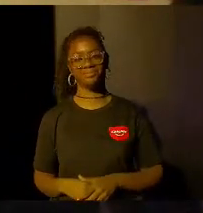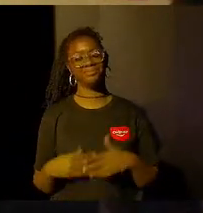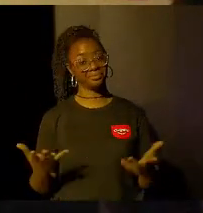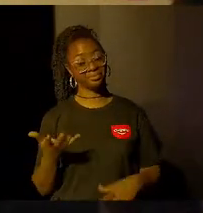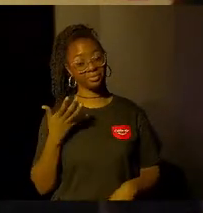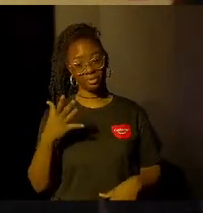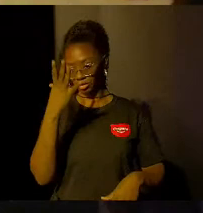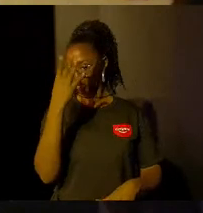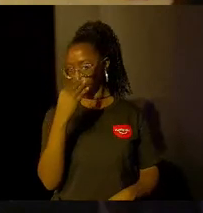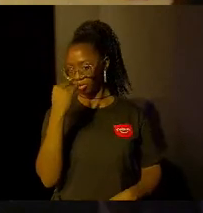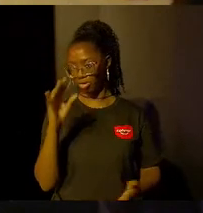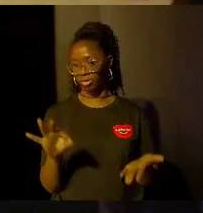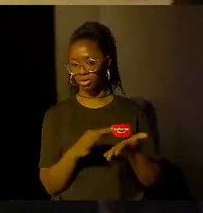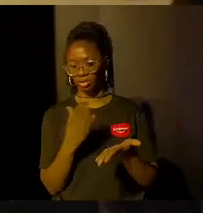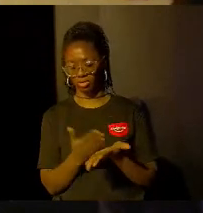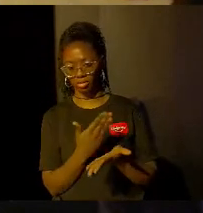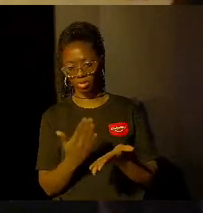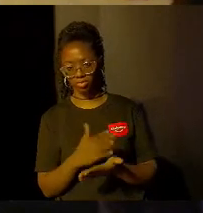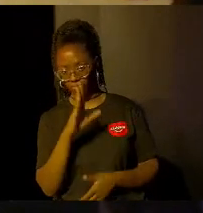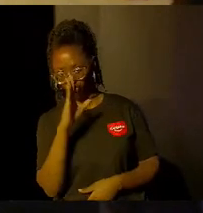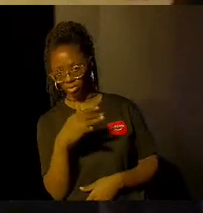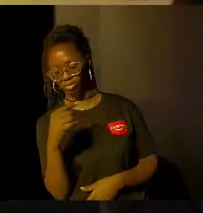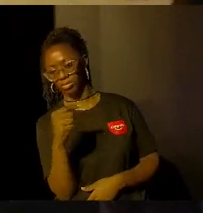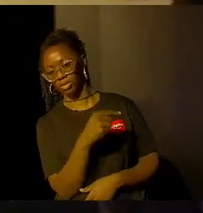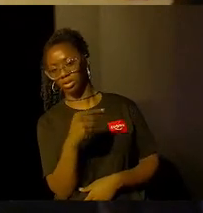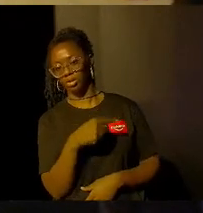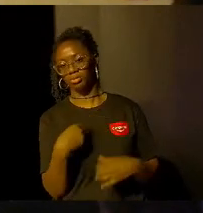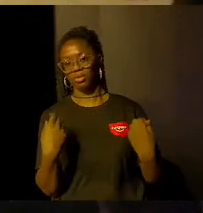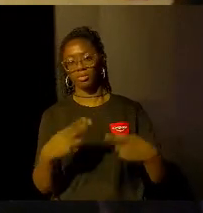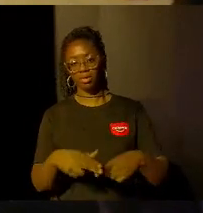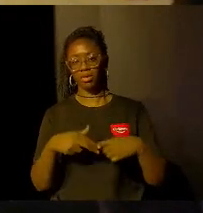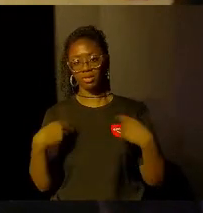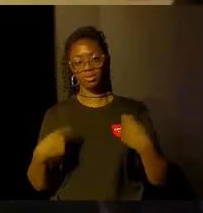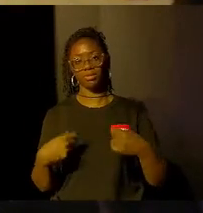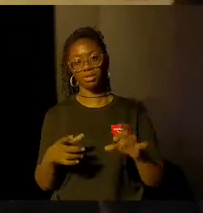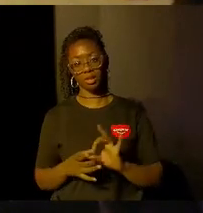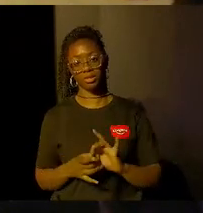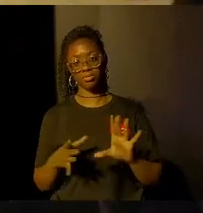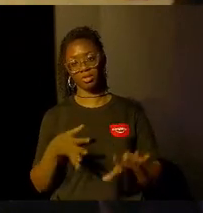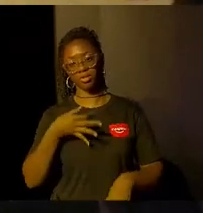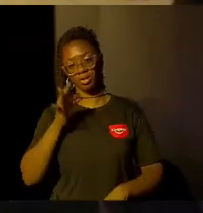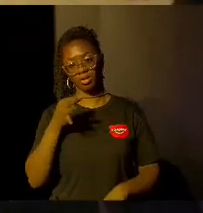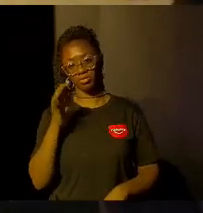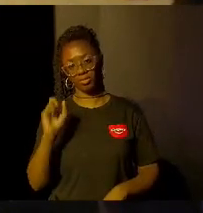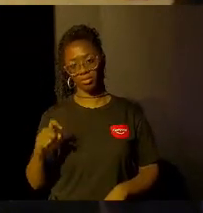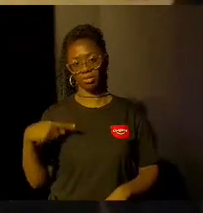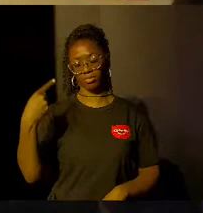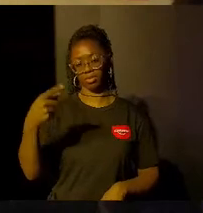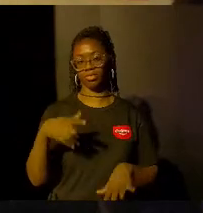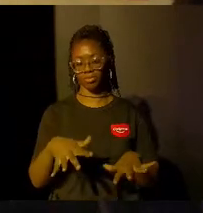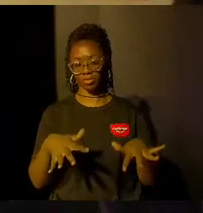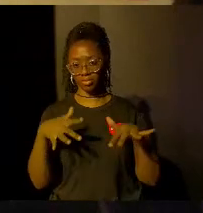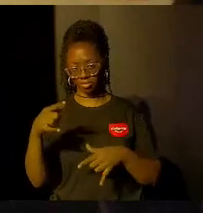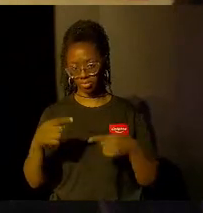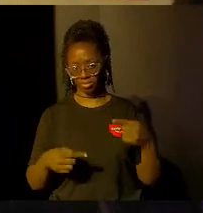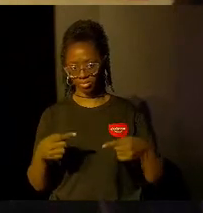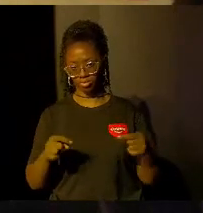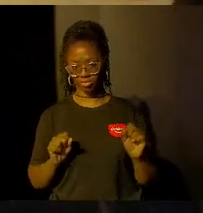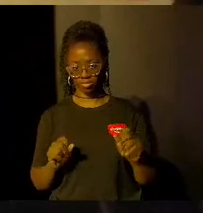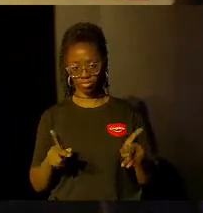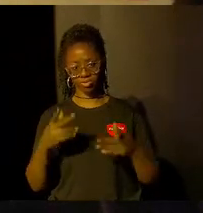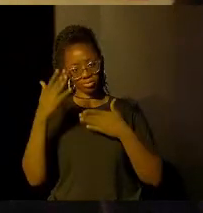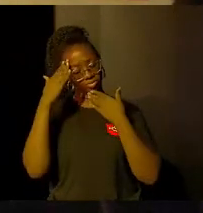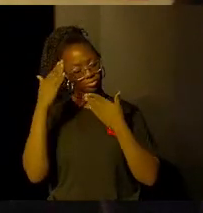foto assinar seu livro vai direto para lá porque a gente precisa liberar o café depois para nossa próxima sessão muito